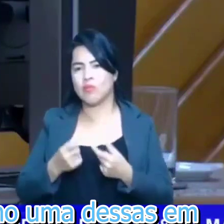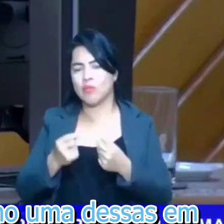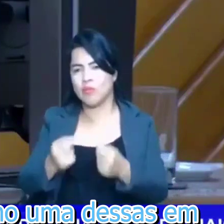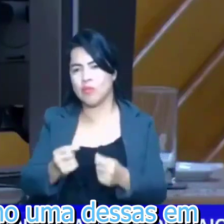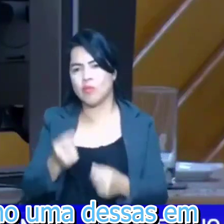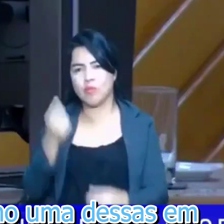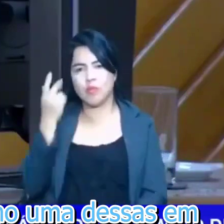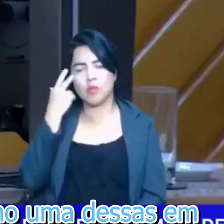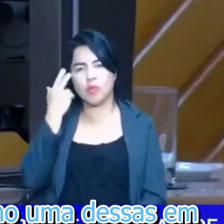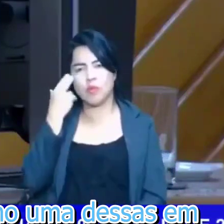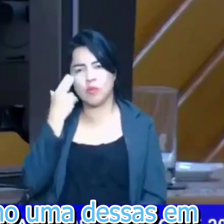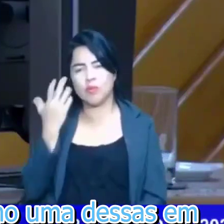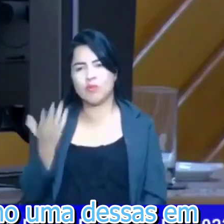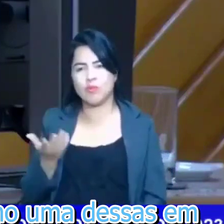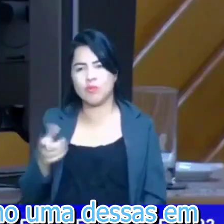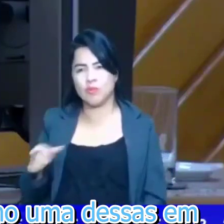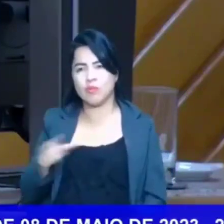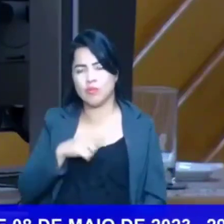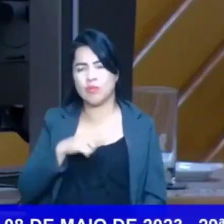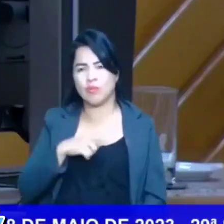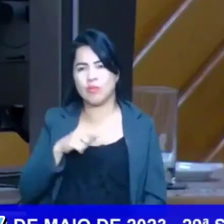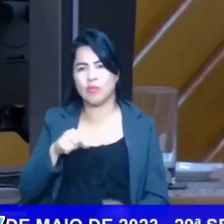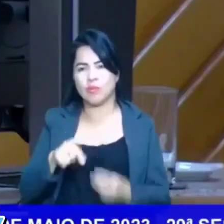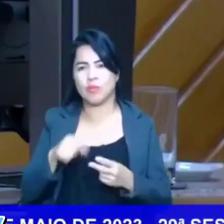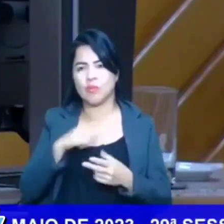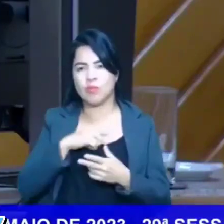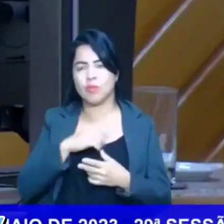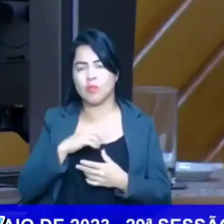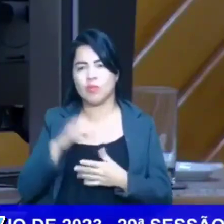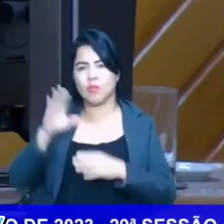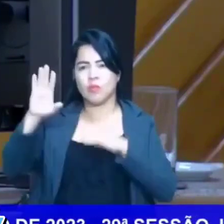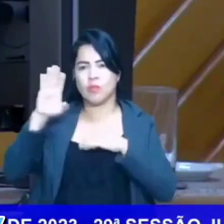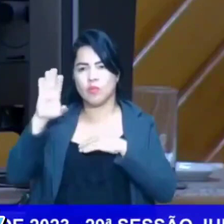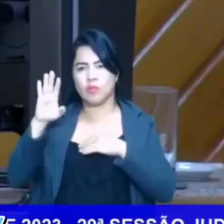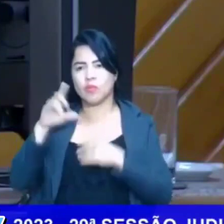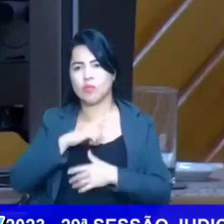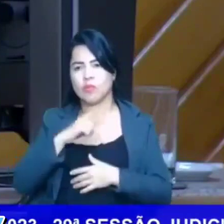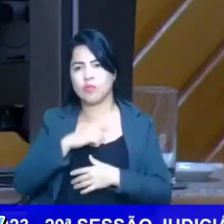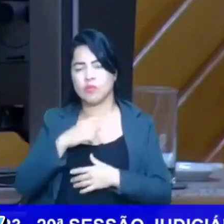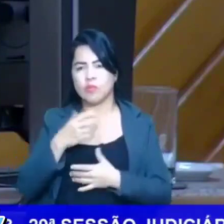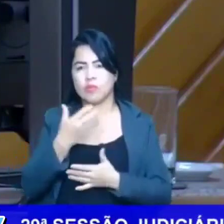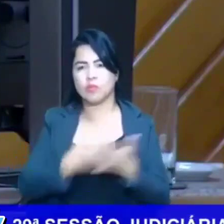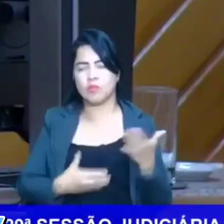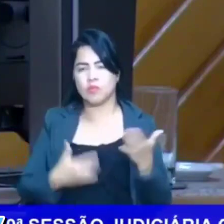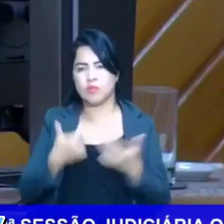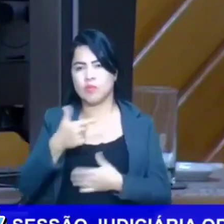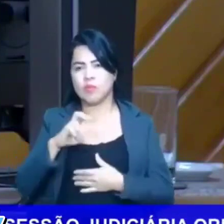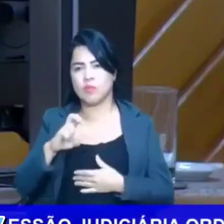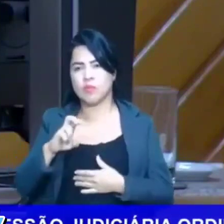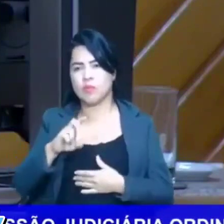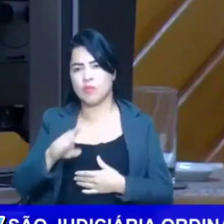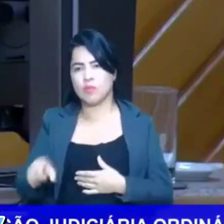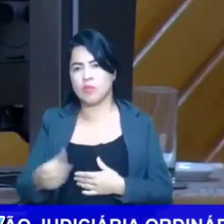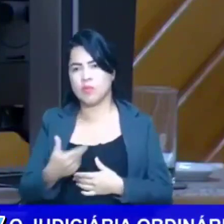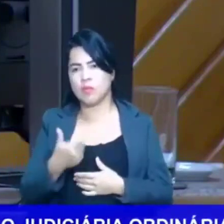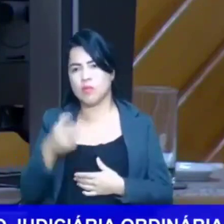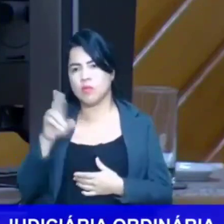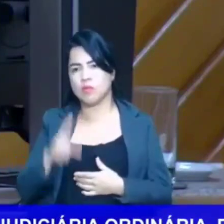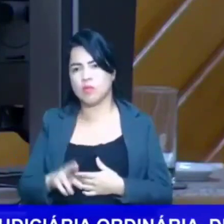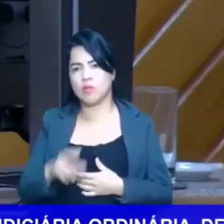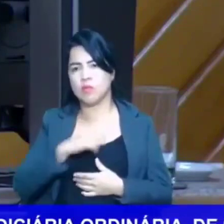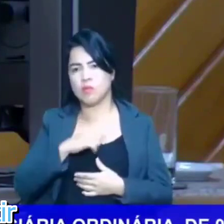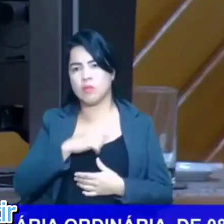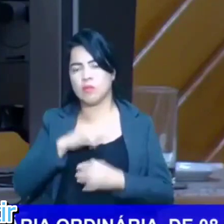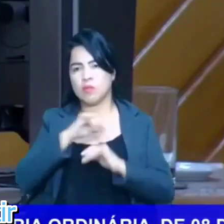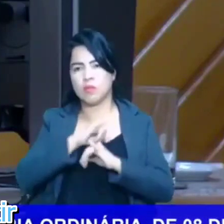tal como uma dessas em comento, na qual o candidato prestador de contas recebeu cerca de R$ 25 mil reais, eu tenho